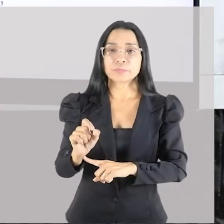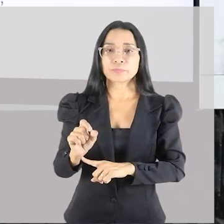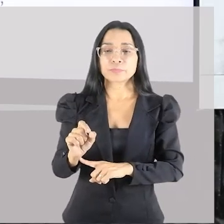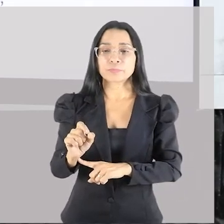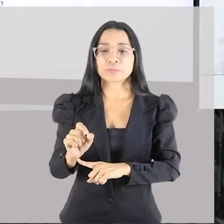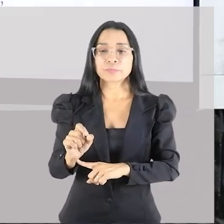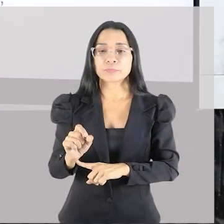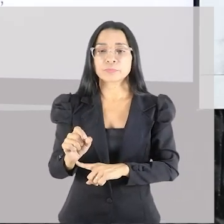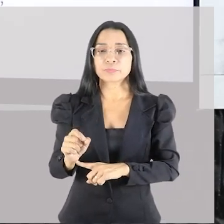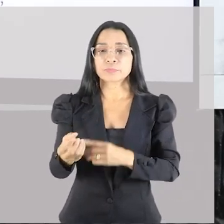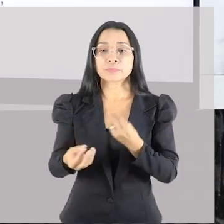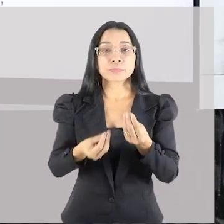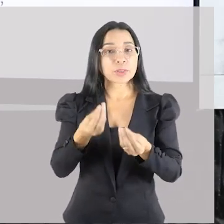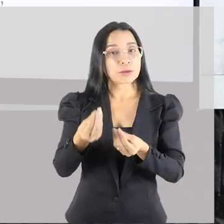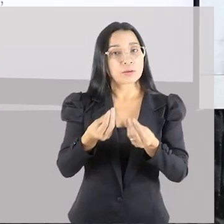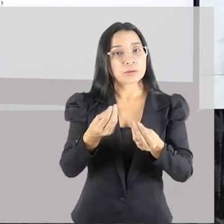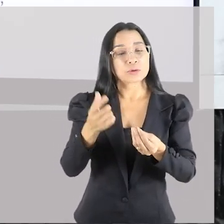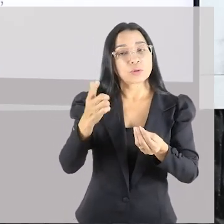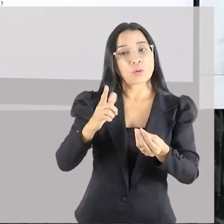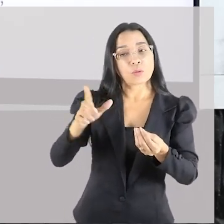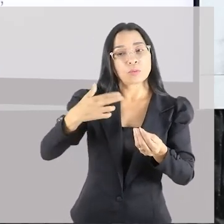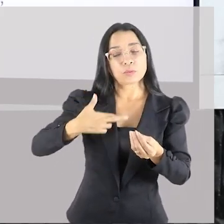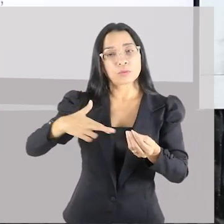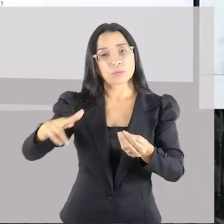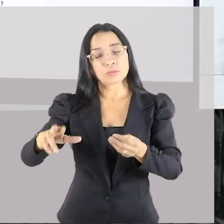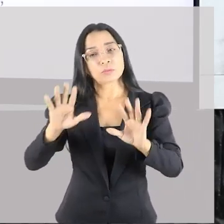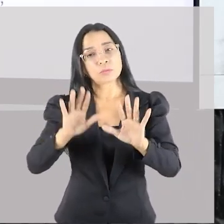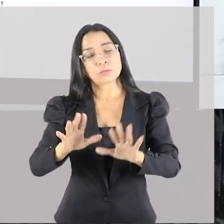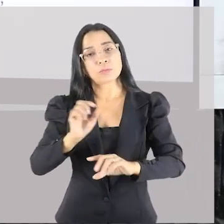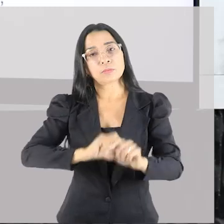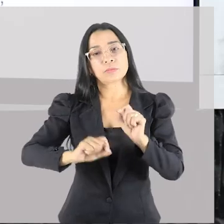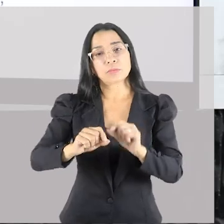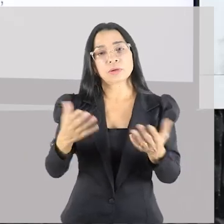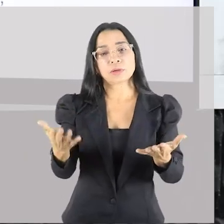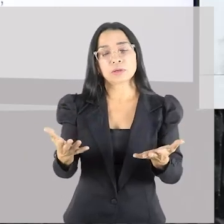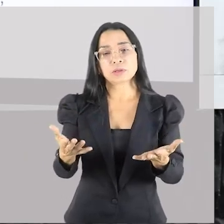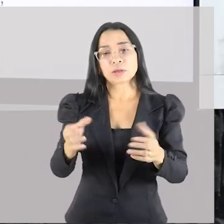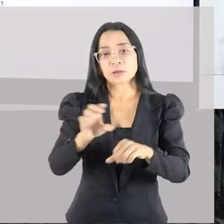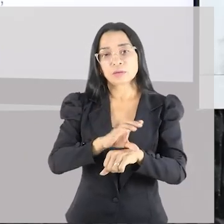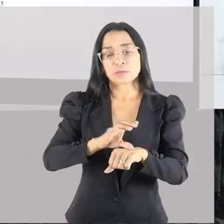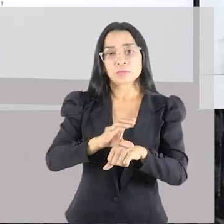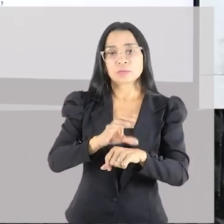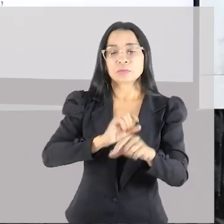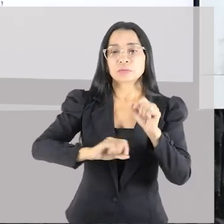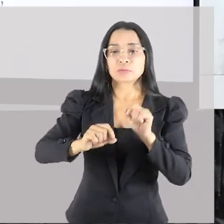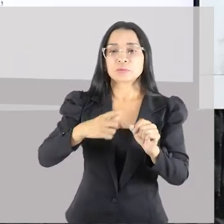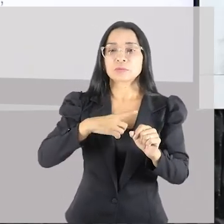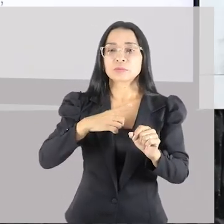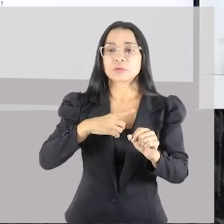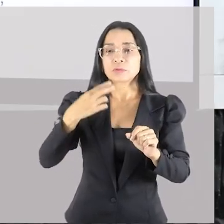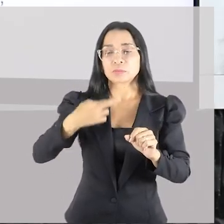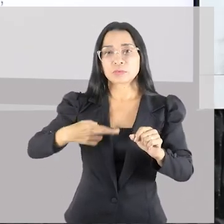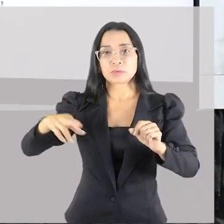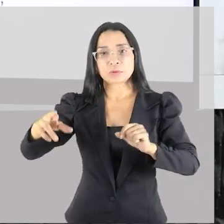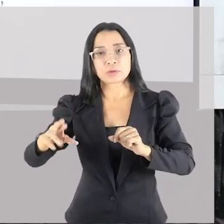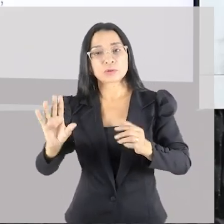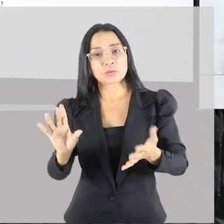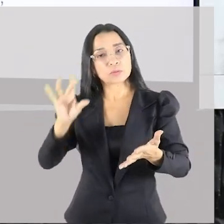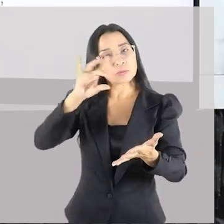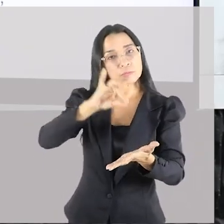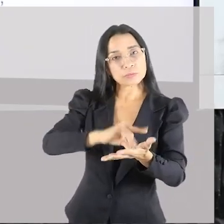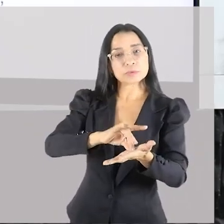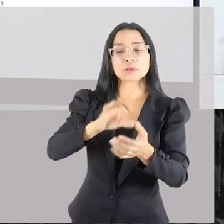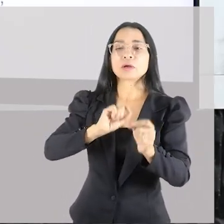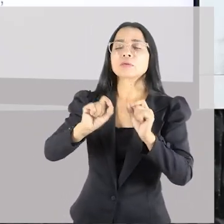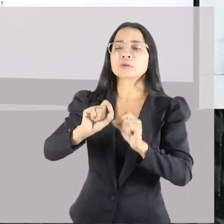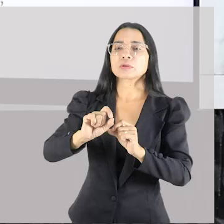o culto de outras religiões, mas, mesmo assim, a Constituição traz uma religião oficial de Estado, que